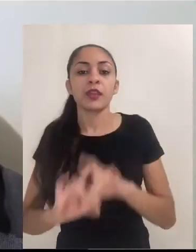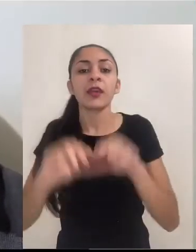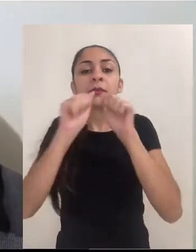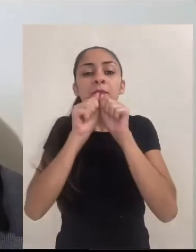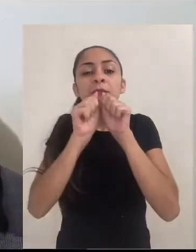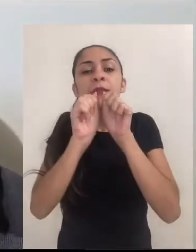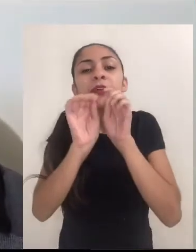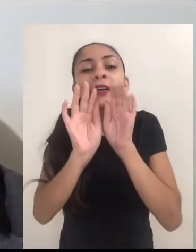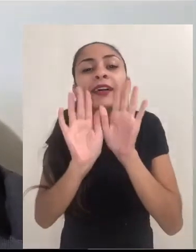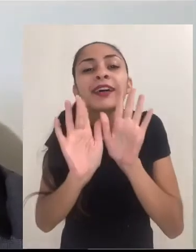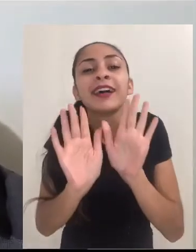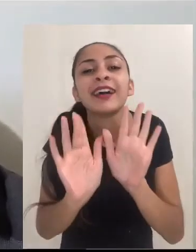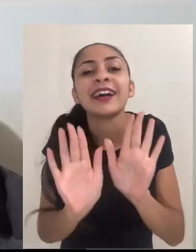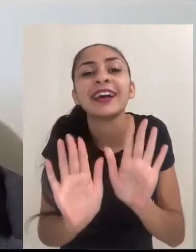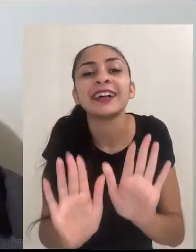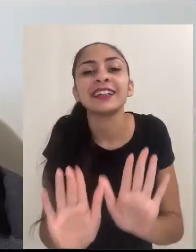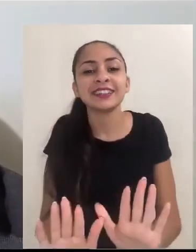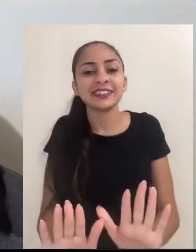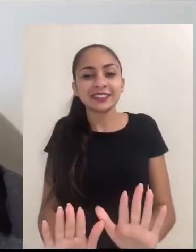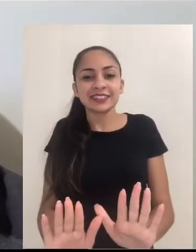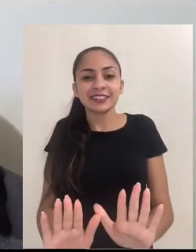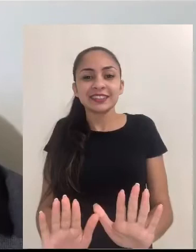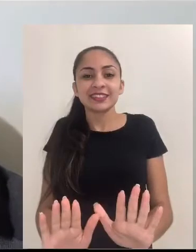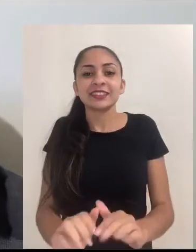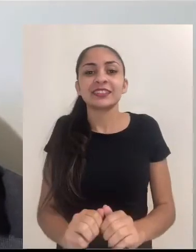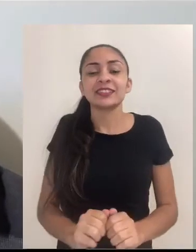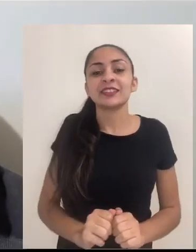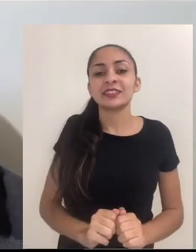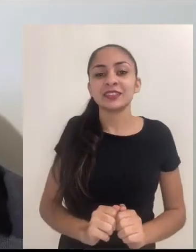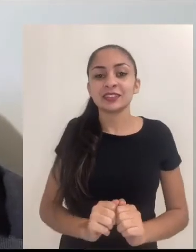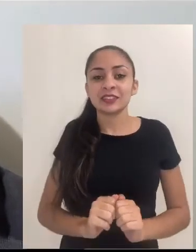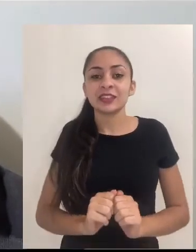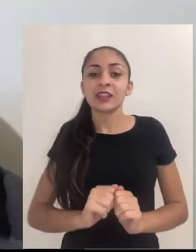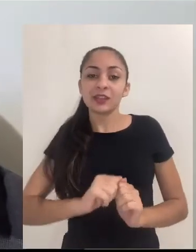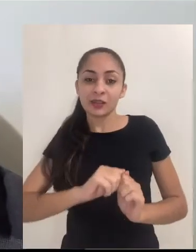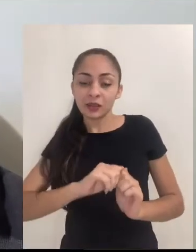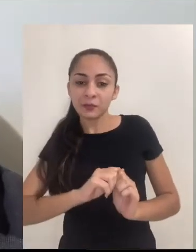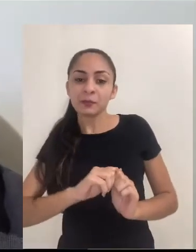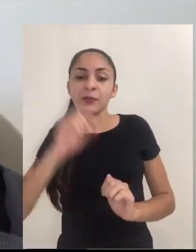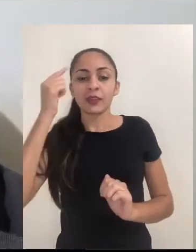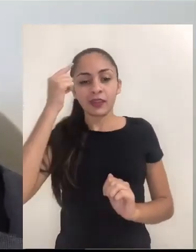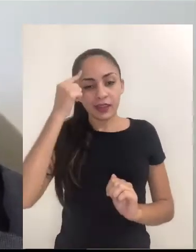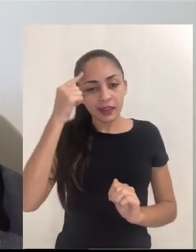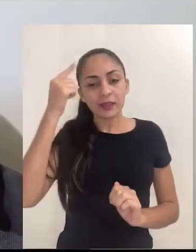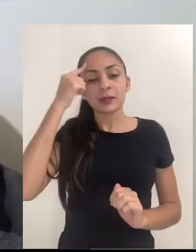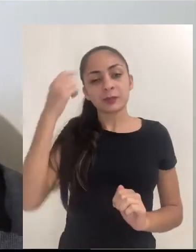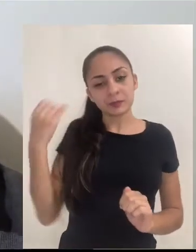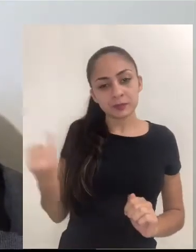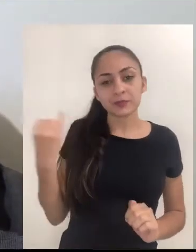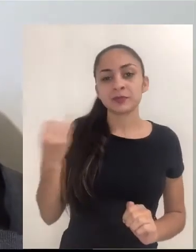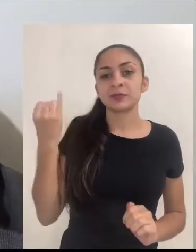sobre prosperidade. A gente teme tanto falar de prosperidade devido à teologia da prosperidade que às vezes a gente esquece de falar um pouco